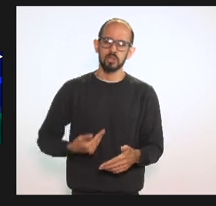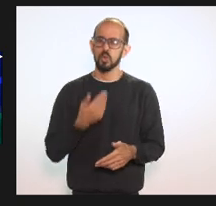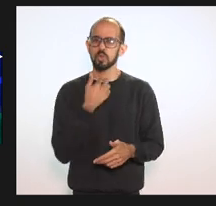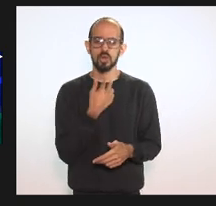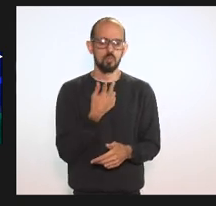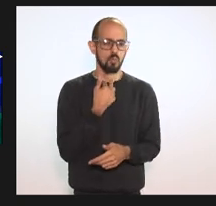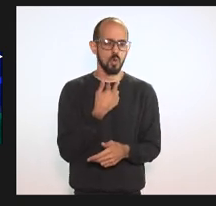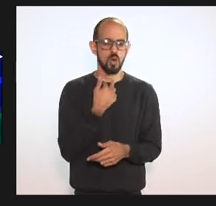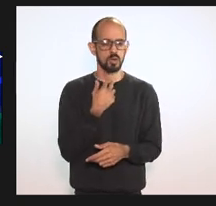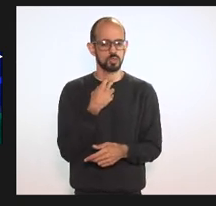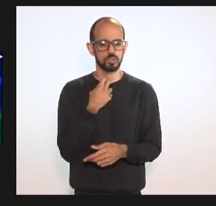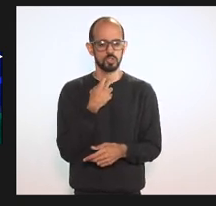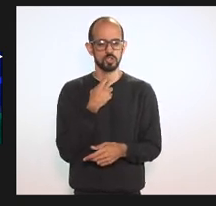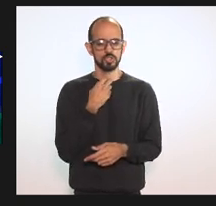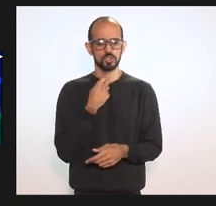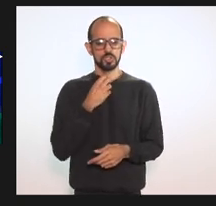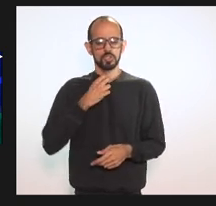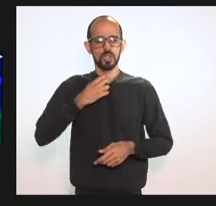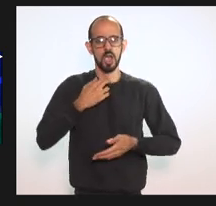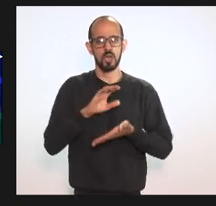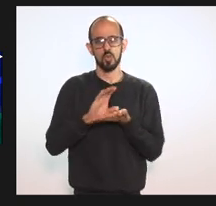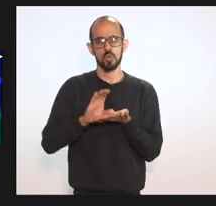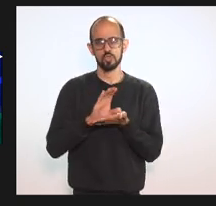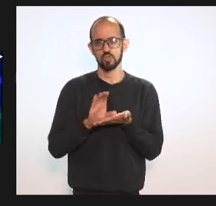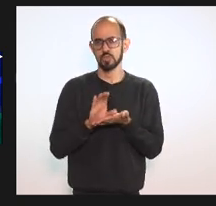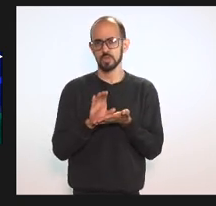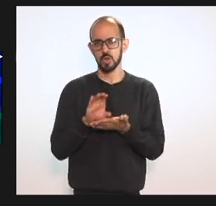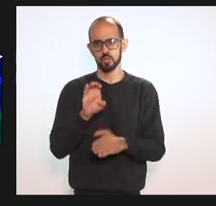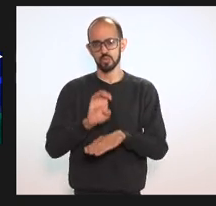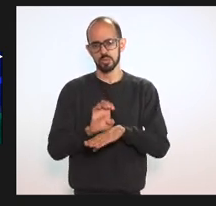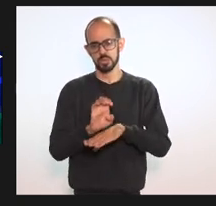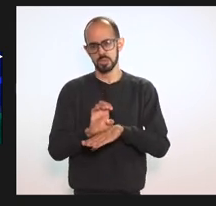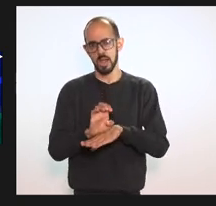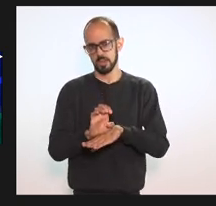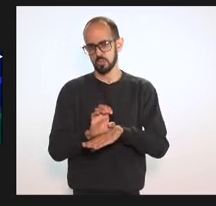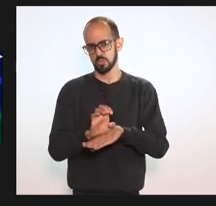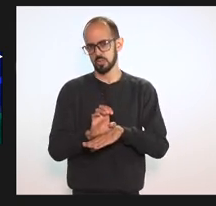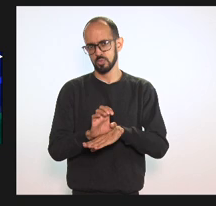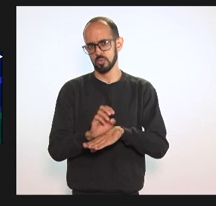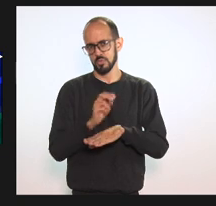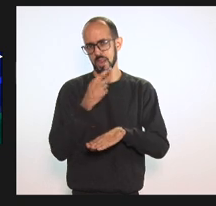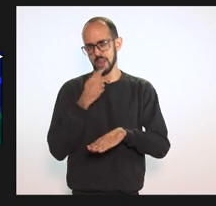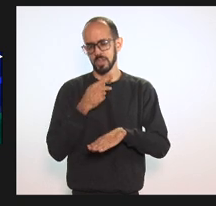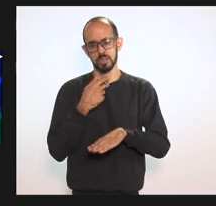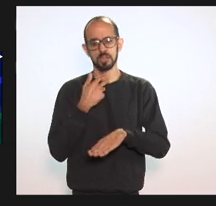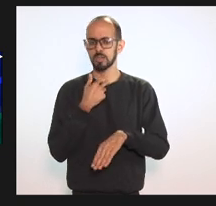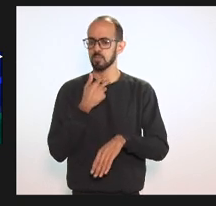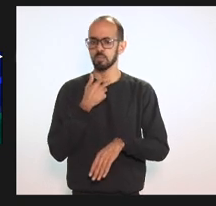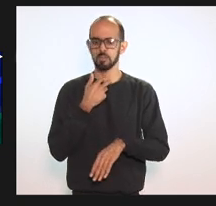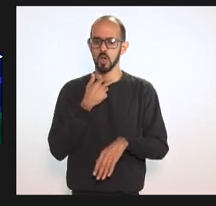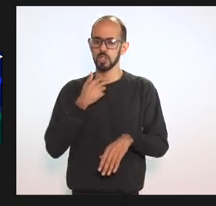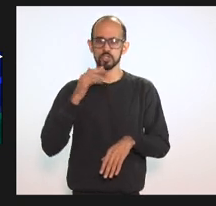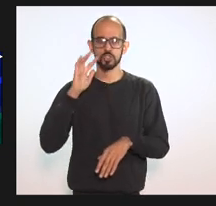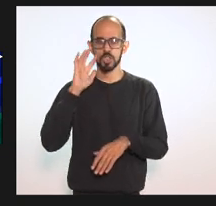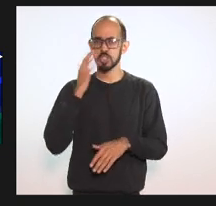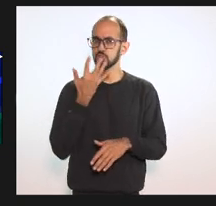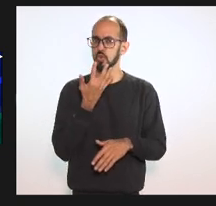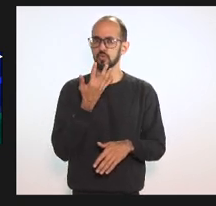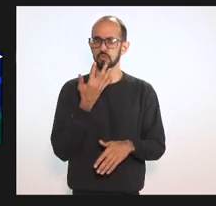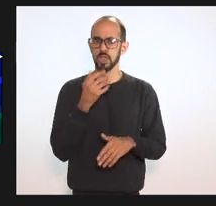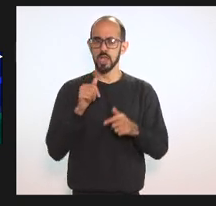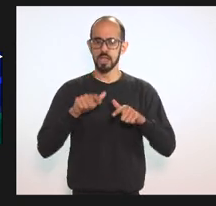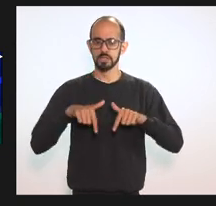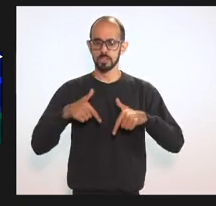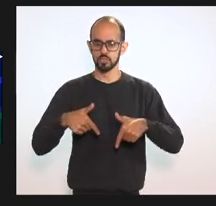né isso constitucionalmente a constituição do estado determina que ele não pode definir